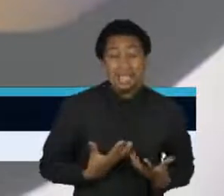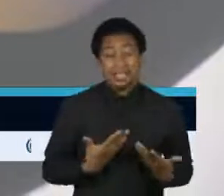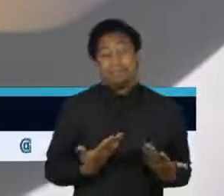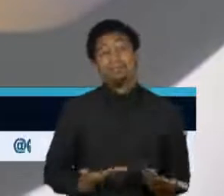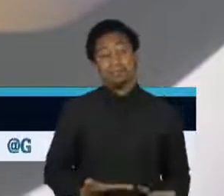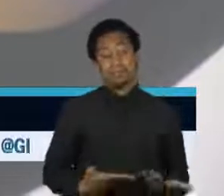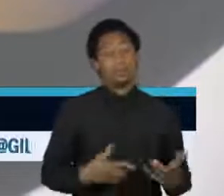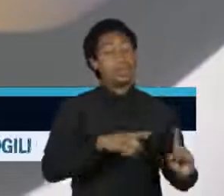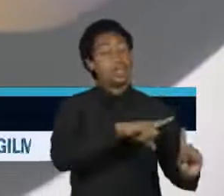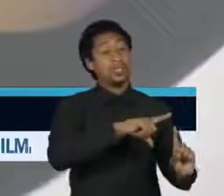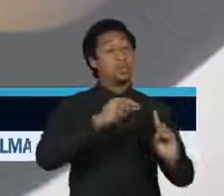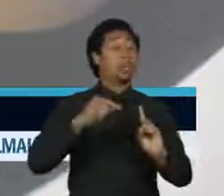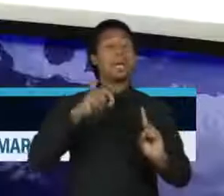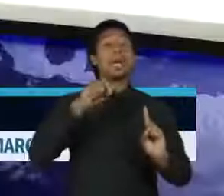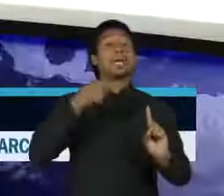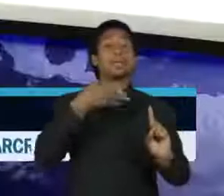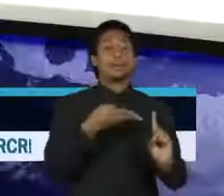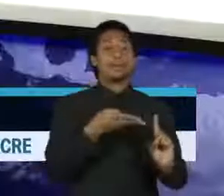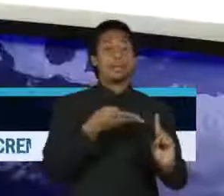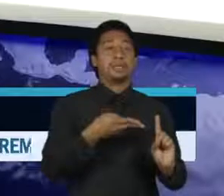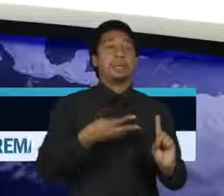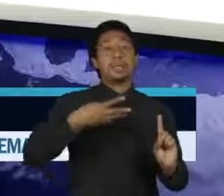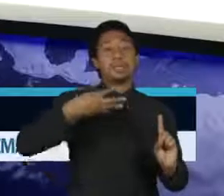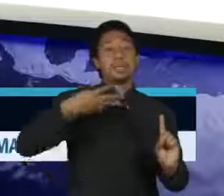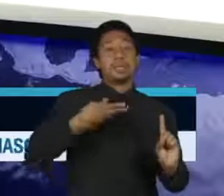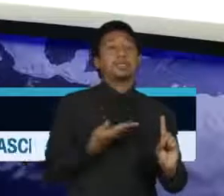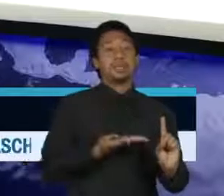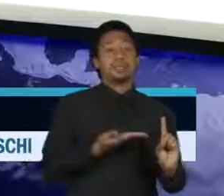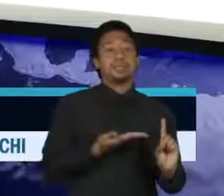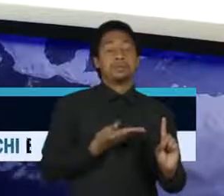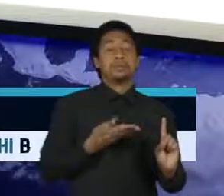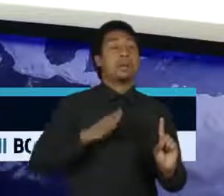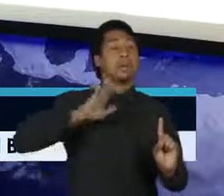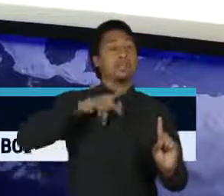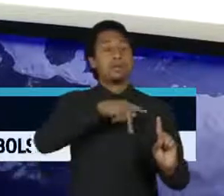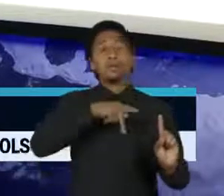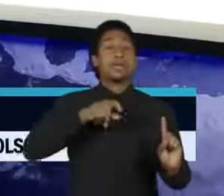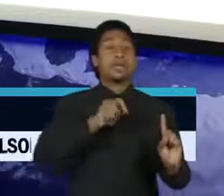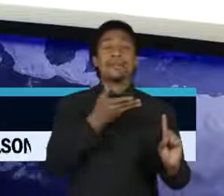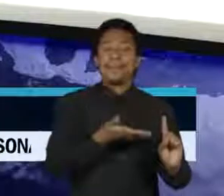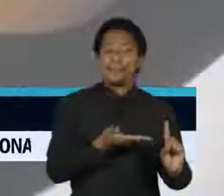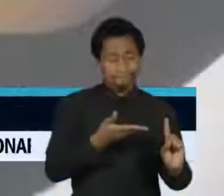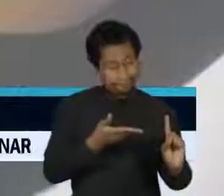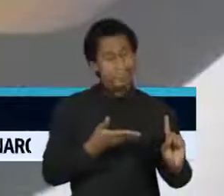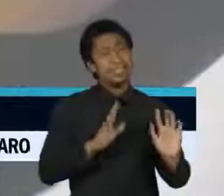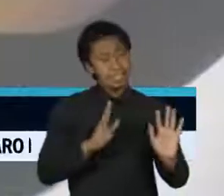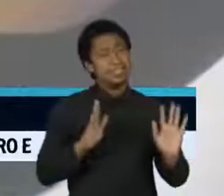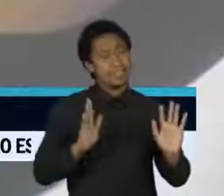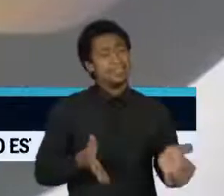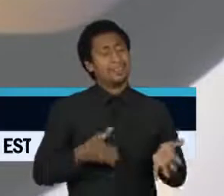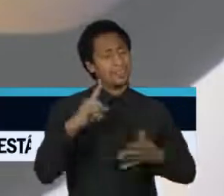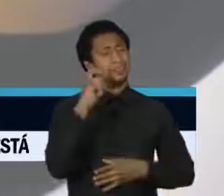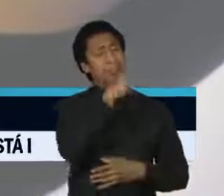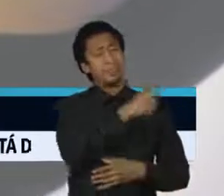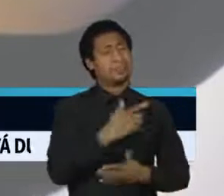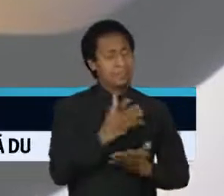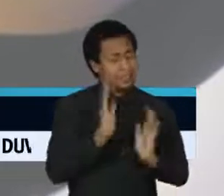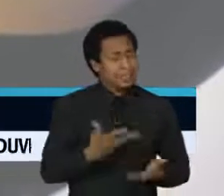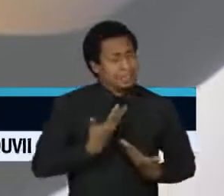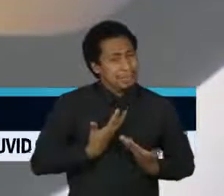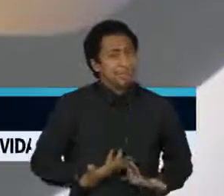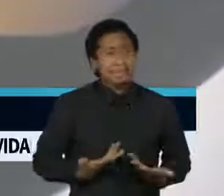a gente já tá ouvindo assunto que muitos conecta gente falam de muita coisa e pouca praticidade na relação em quais são os nomes realmente